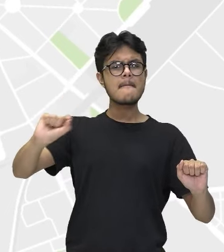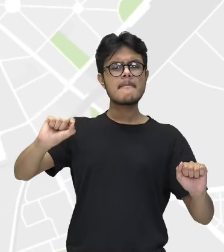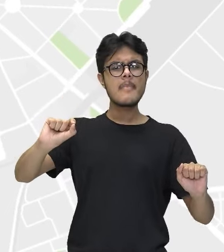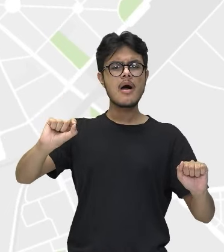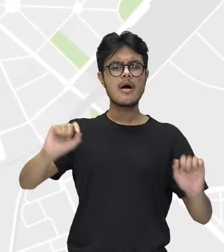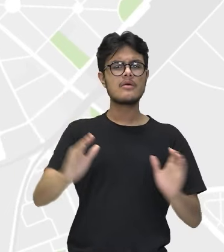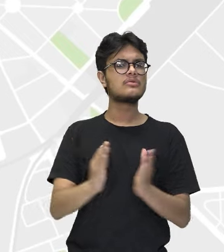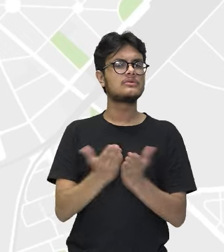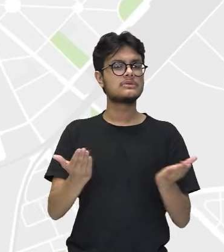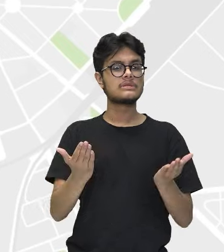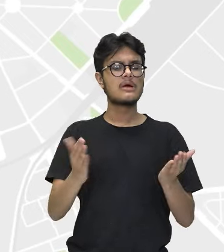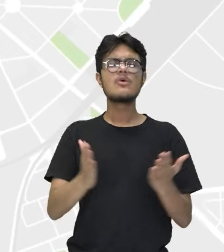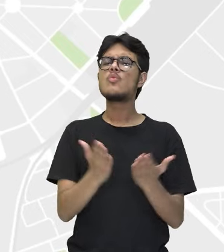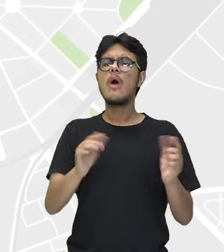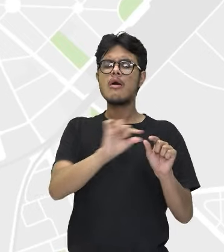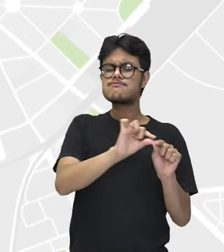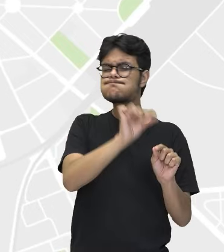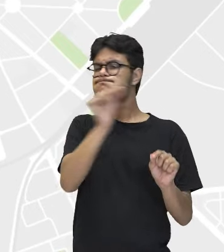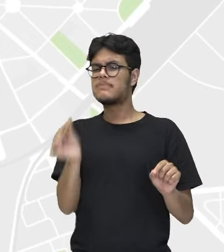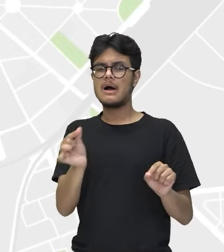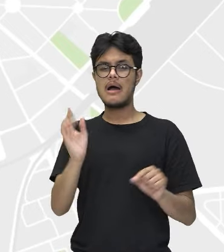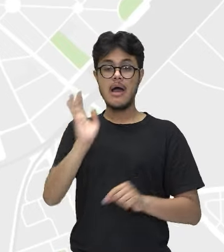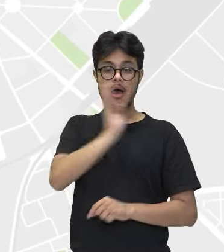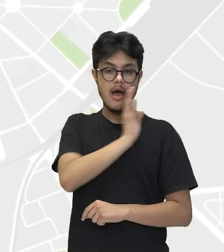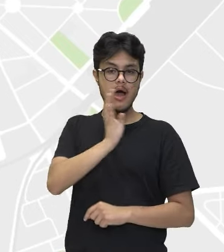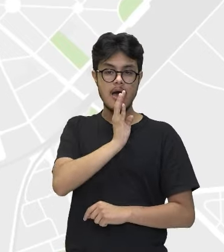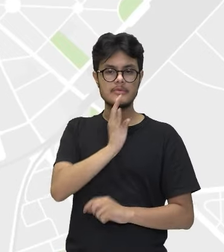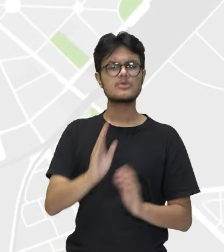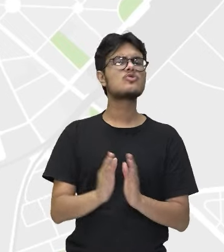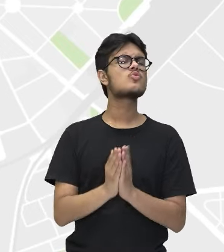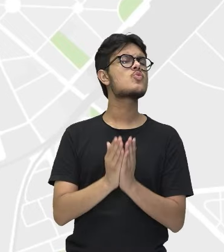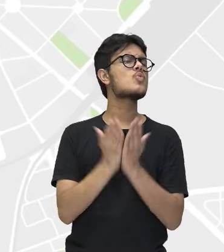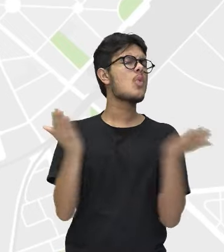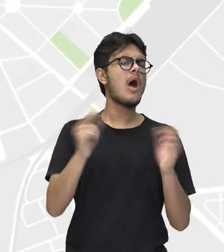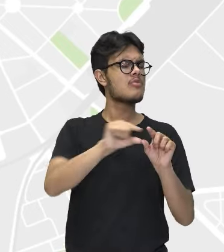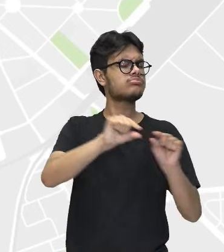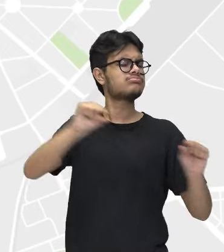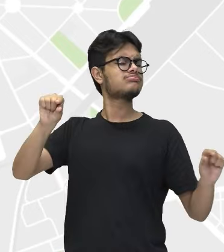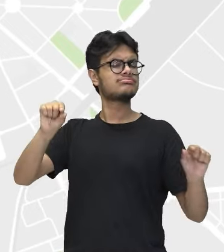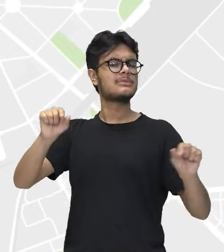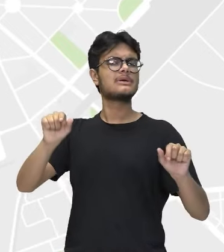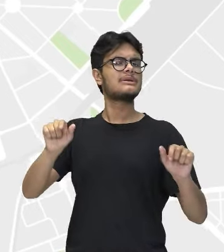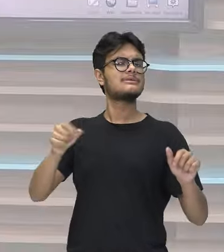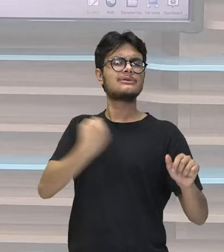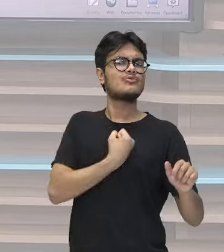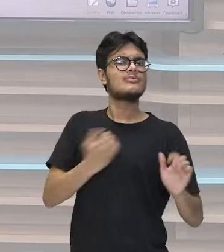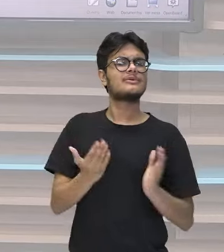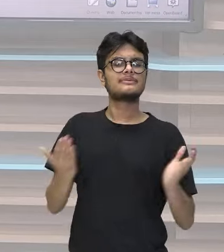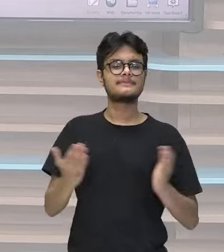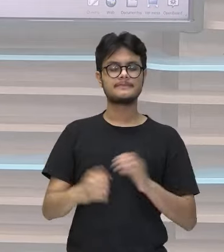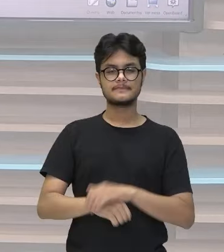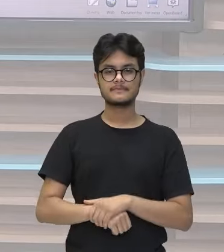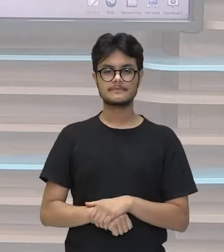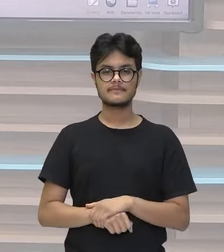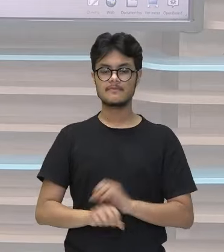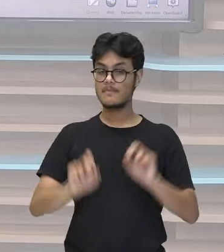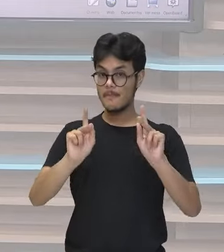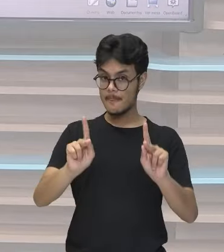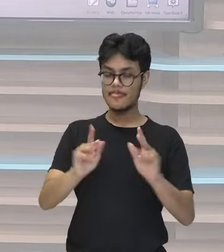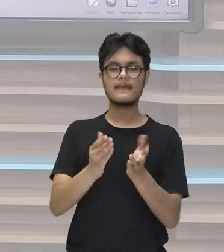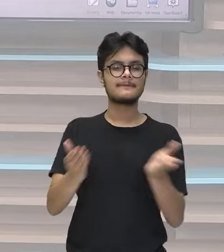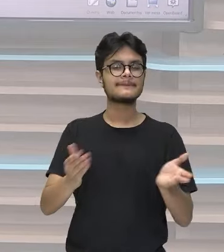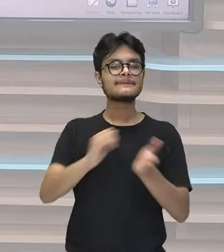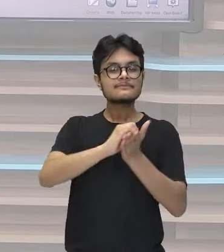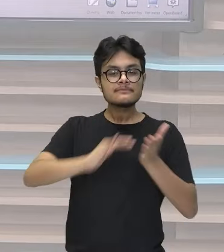a mais curta possível. Qual o comprimento da estrada que será construída? Muito bem, então vocês viram aí,